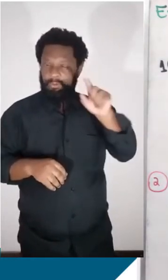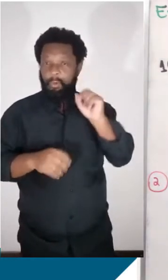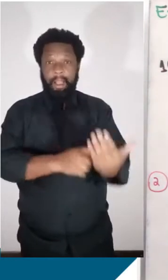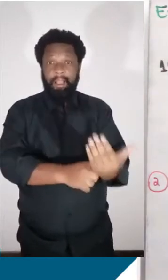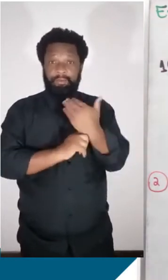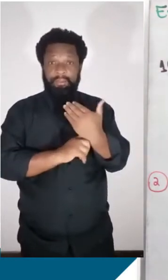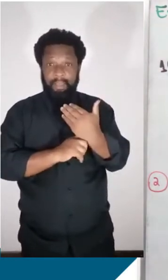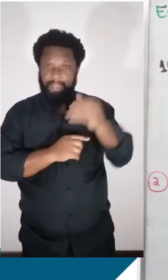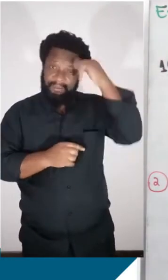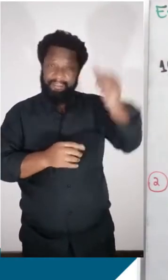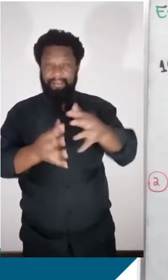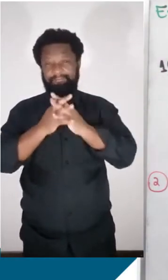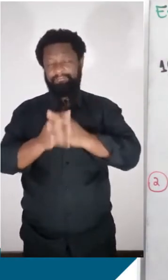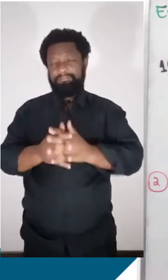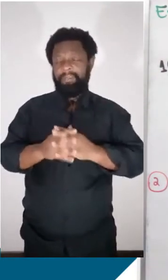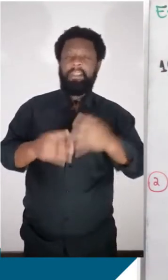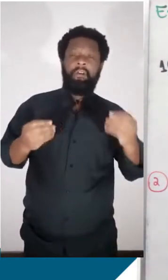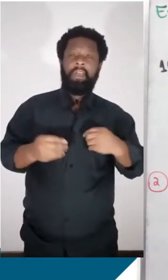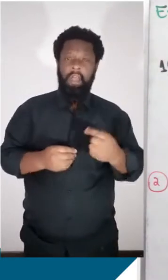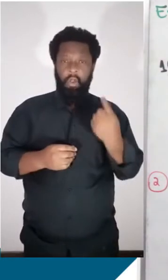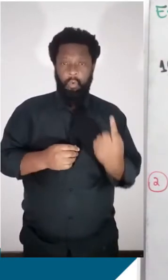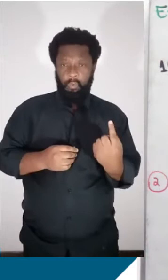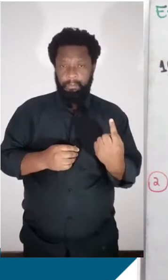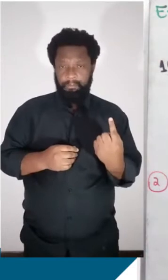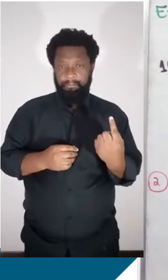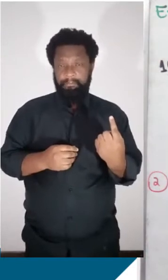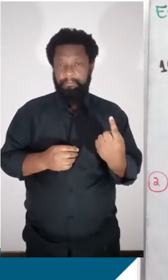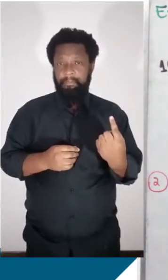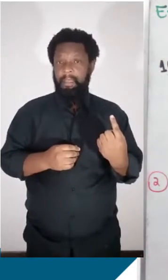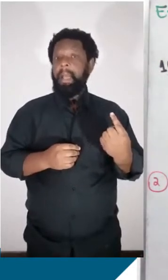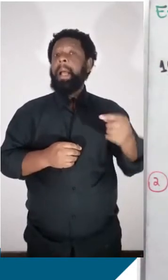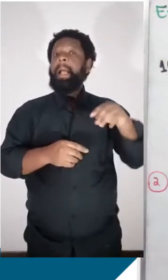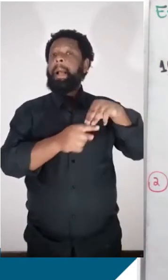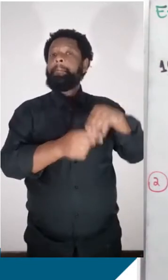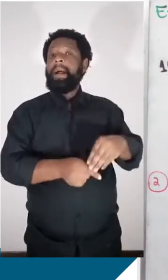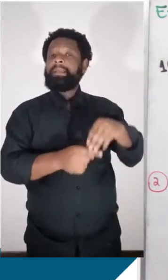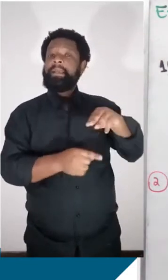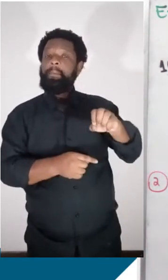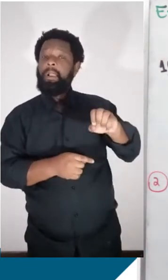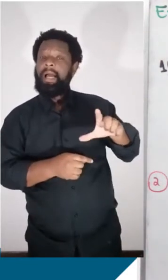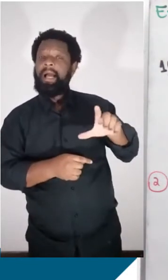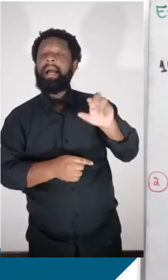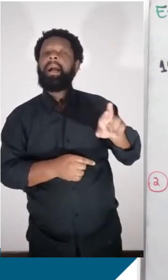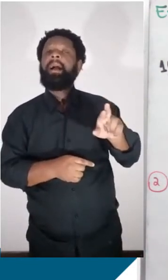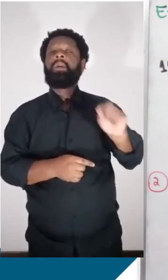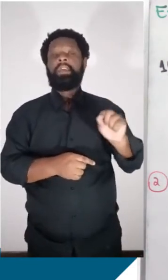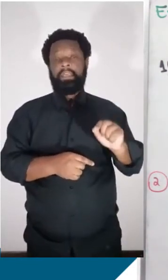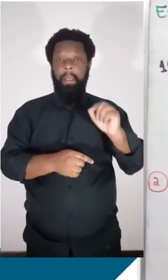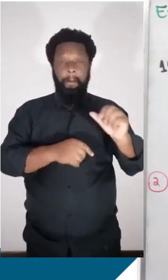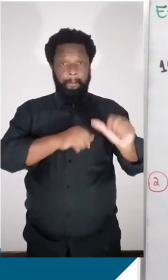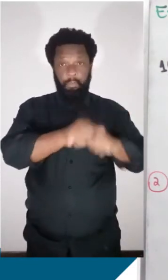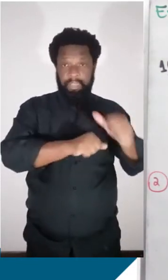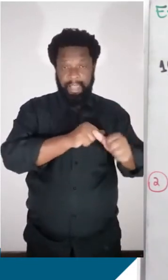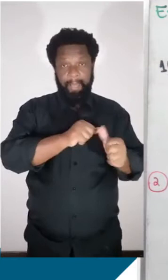me guiar, para não esquecer das proporções. Então fica uma vez a massa molar do Cu2S. Mudo